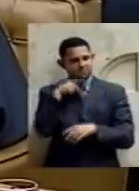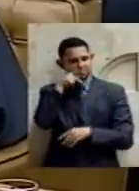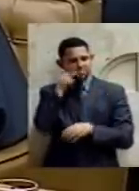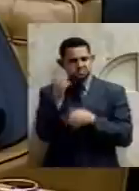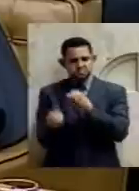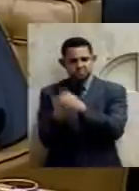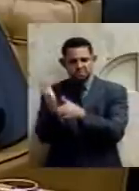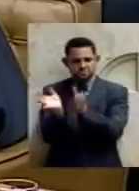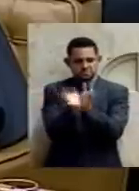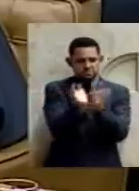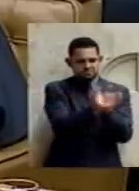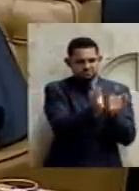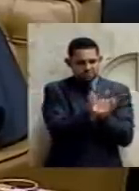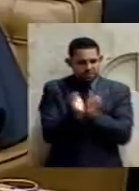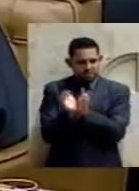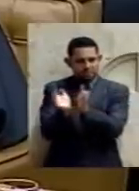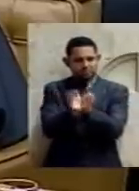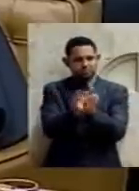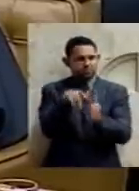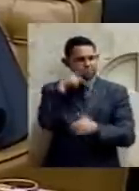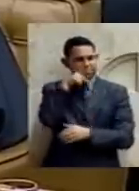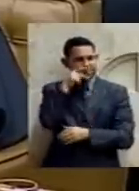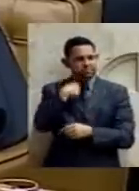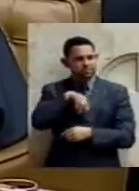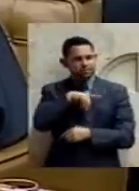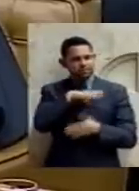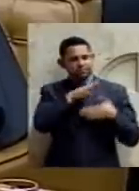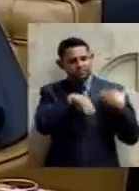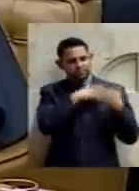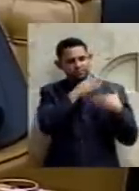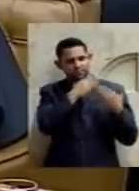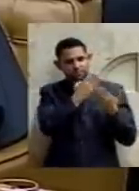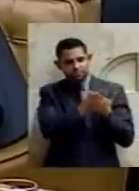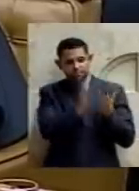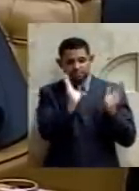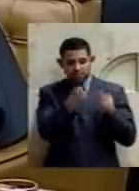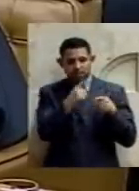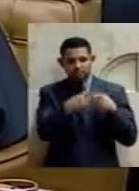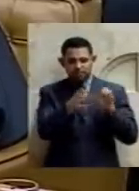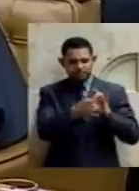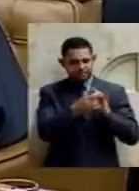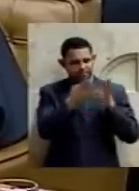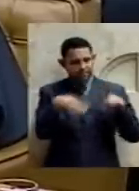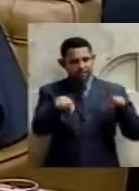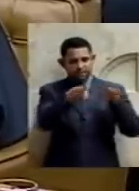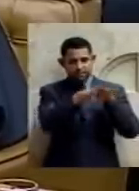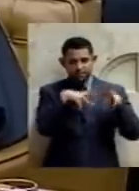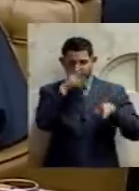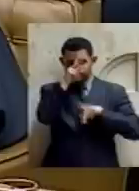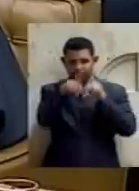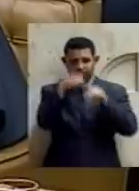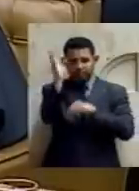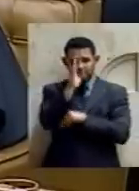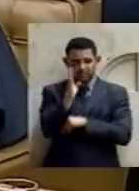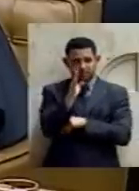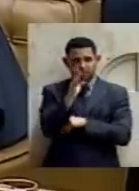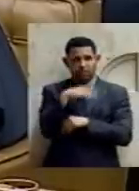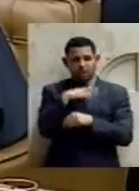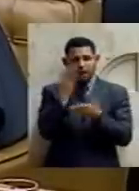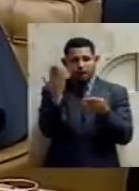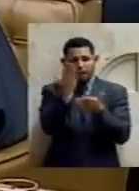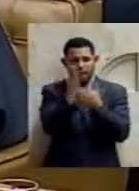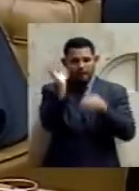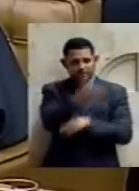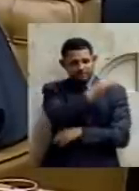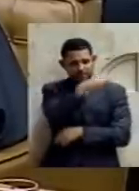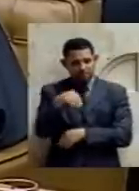fortalecimento das agremiações políticas enquanto instâncias elementares da democracia de massas, a vedação do nepotismo,